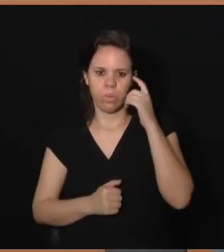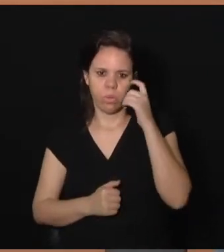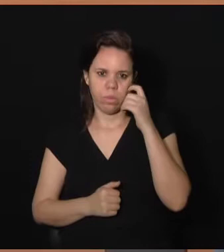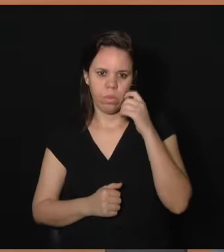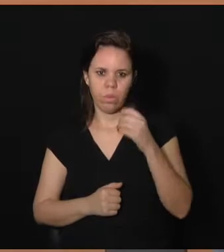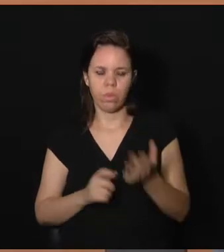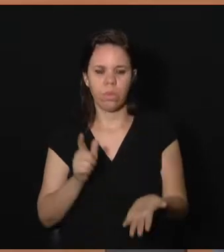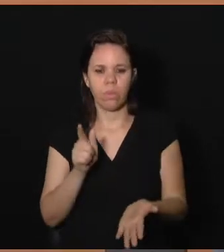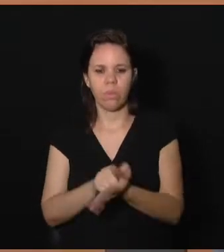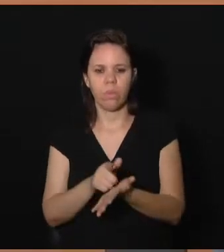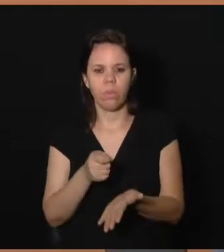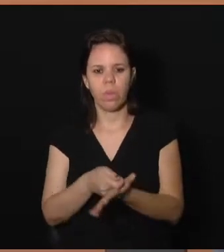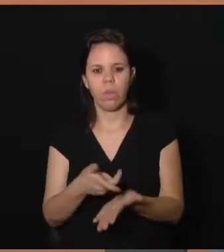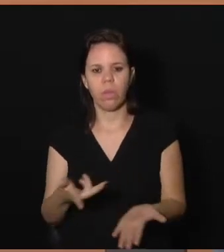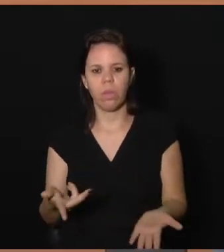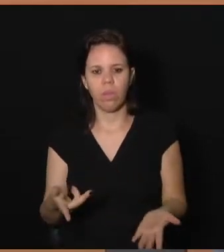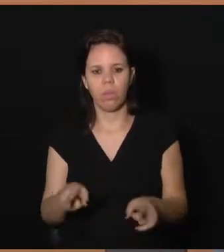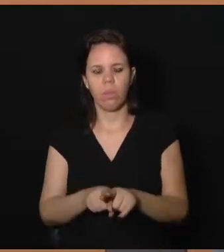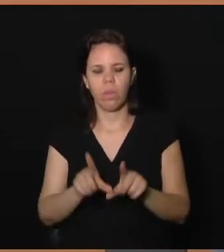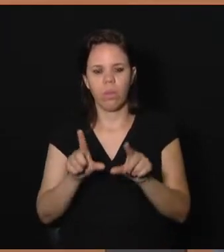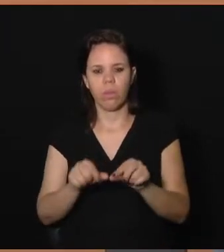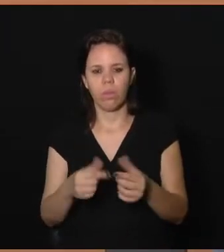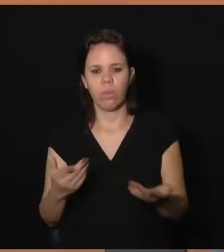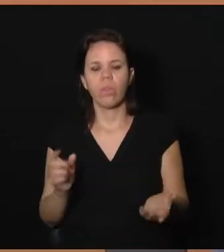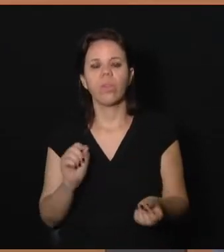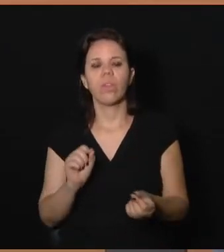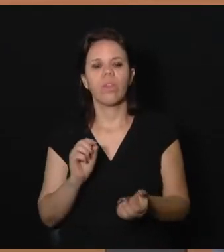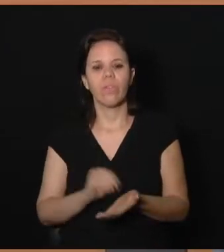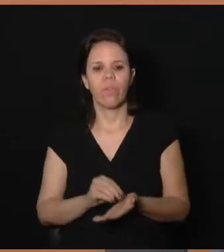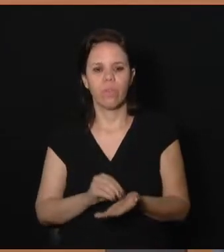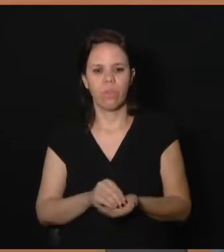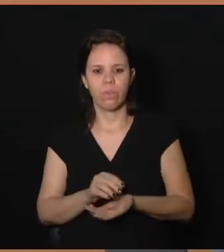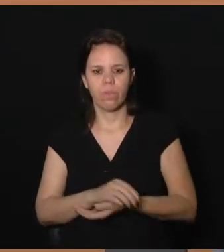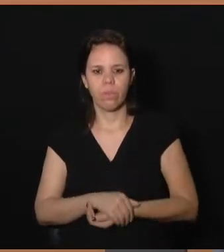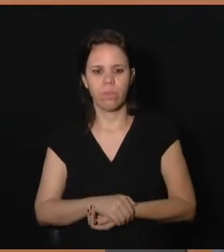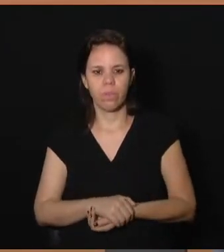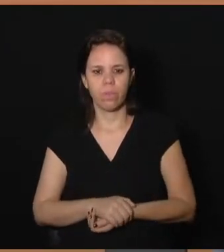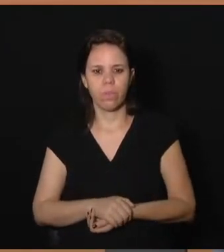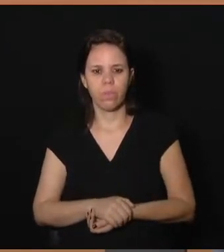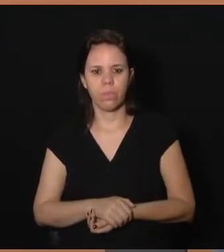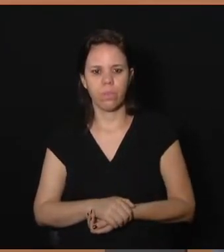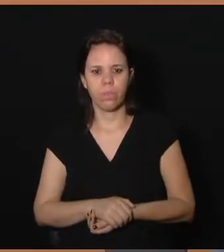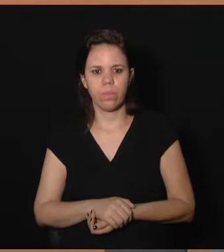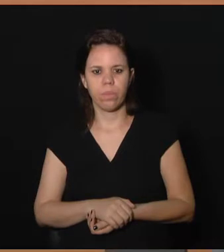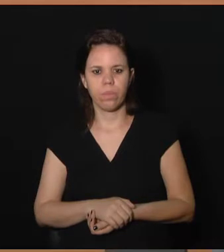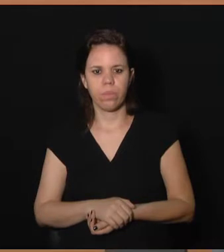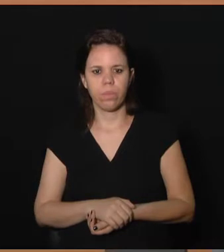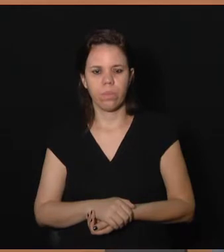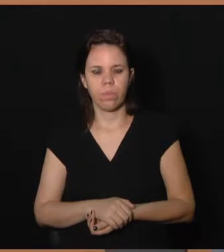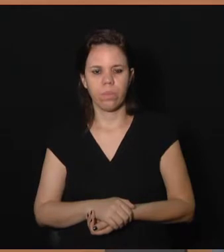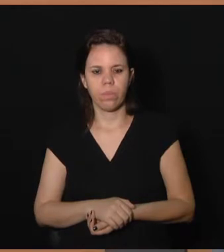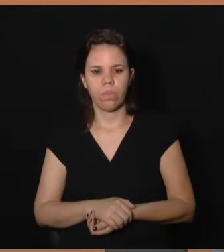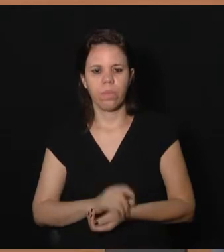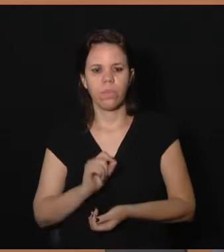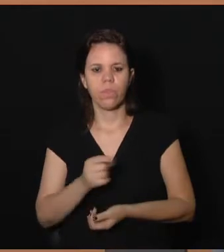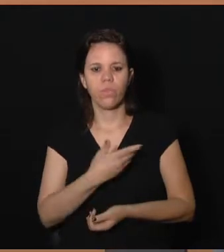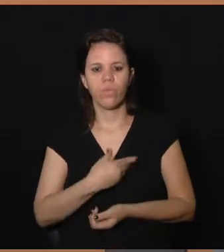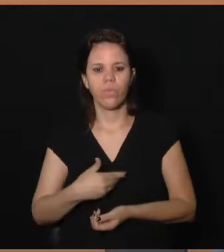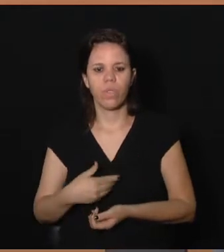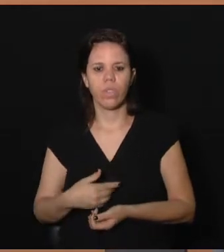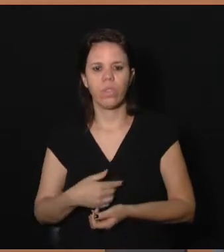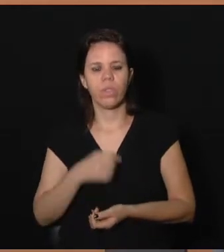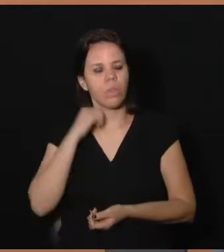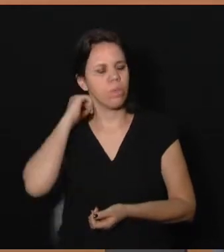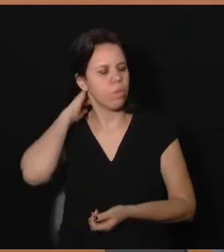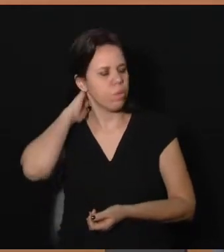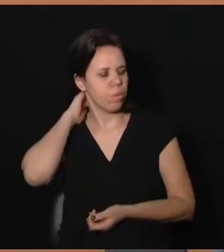passagem, né? Mas para reduzir ela, então, o que falta? Né? Enfim. E até falando do governo britânico, né, Codré, a